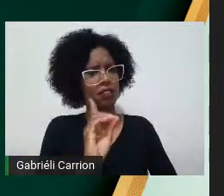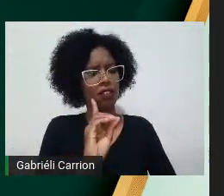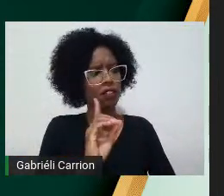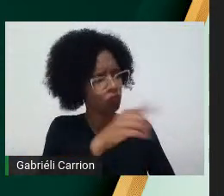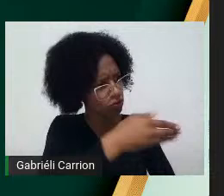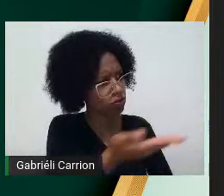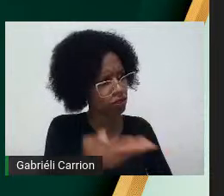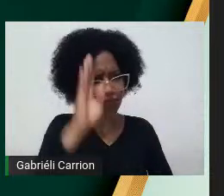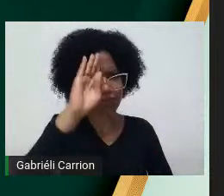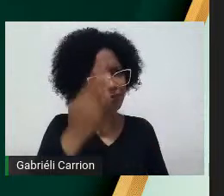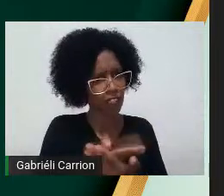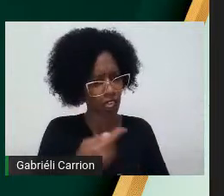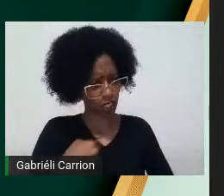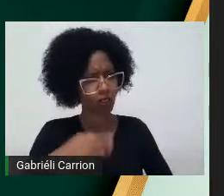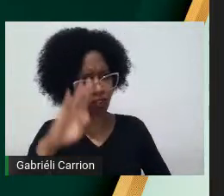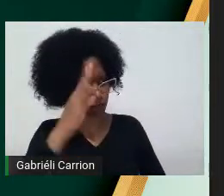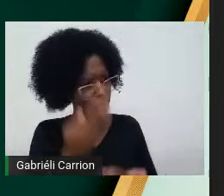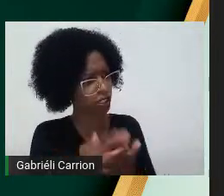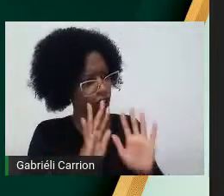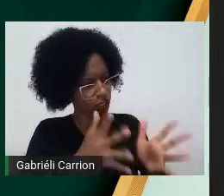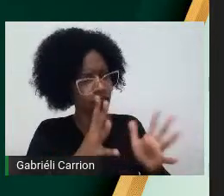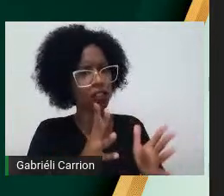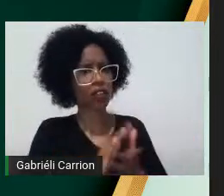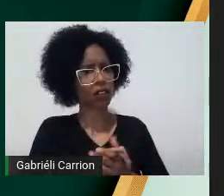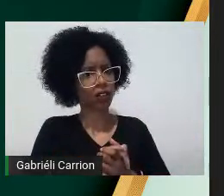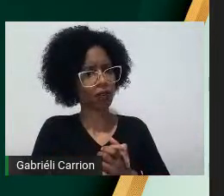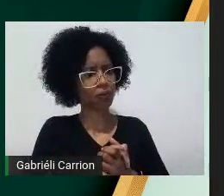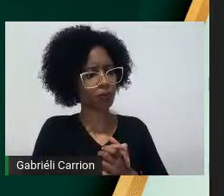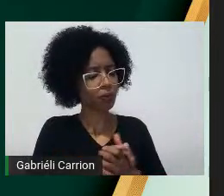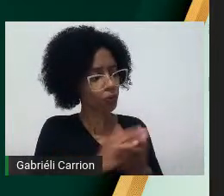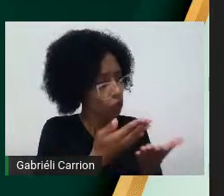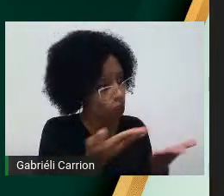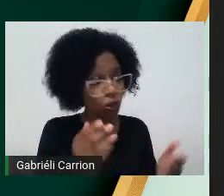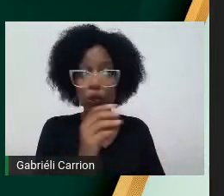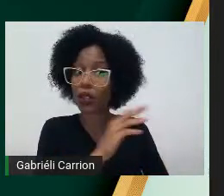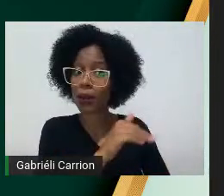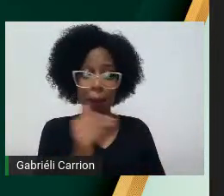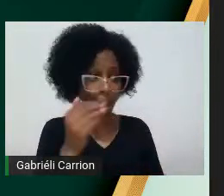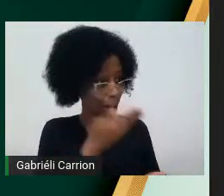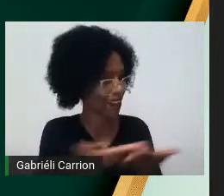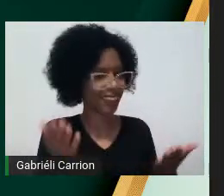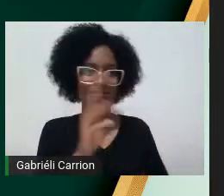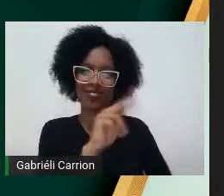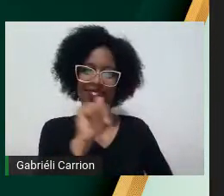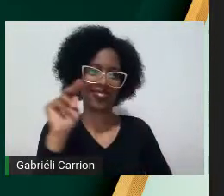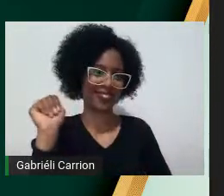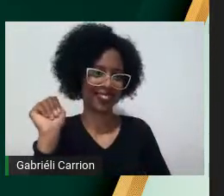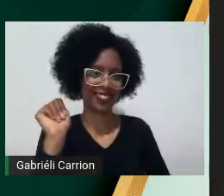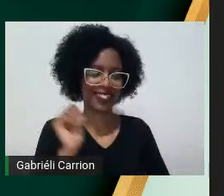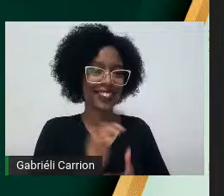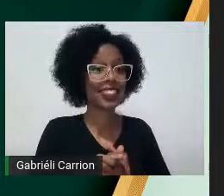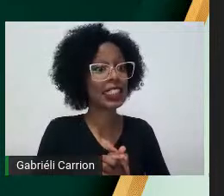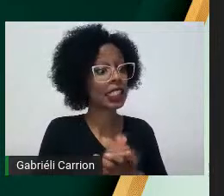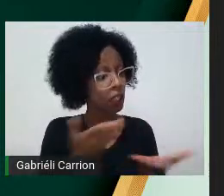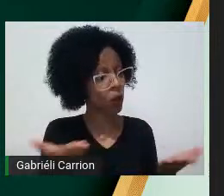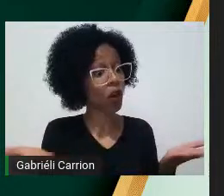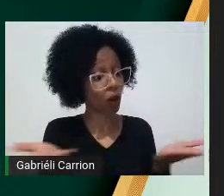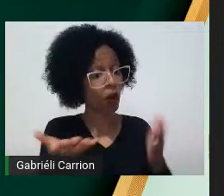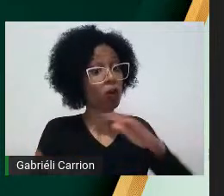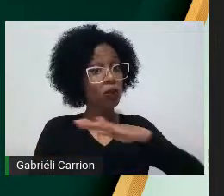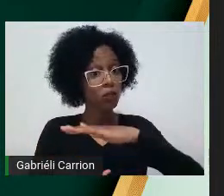como nós acreditamos. E vocês nunca, nunca perderão. Nunca. Então, como Campus,